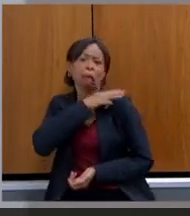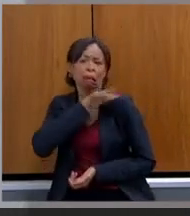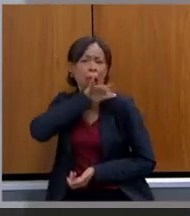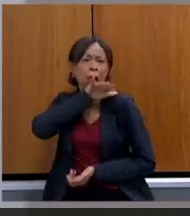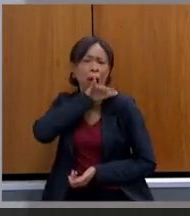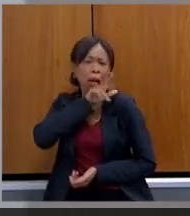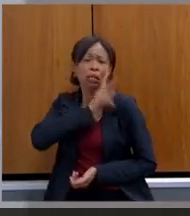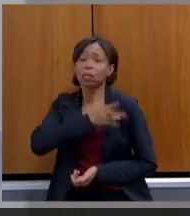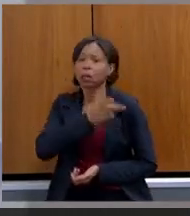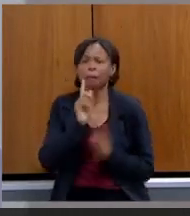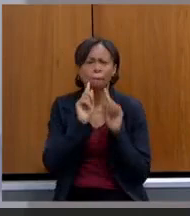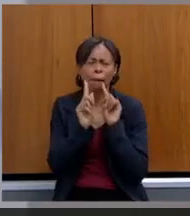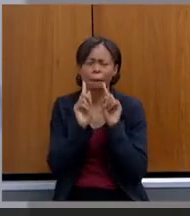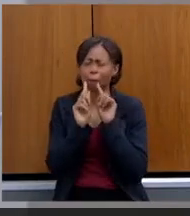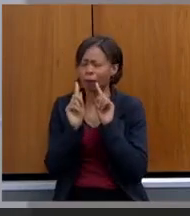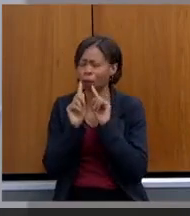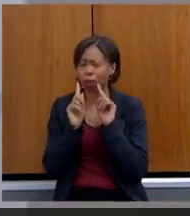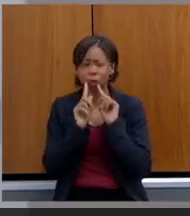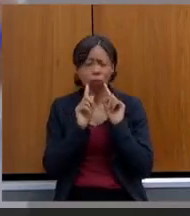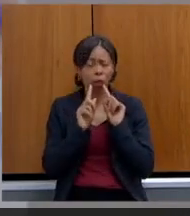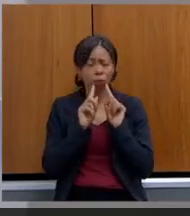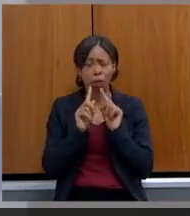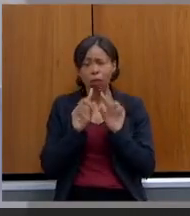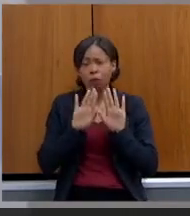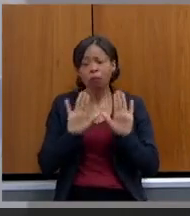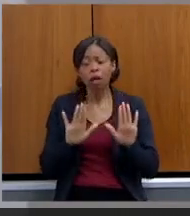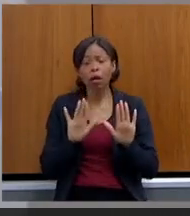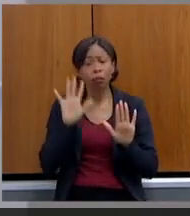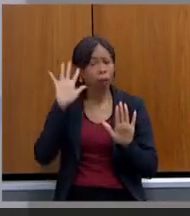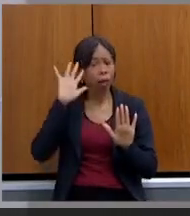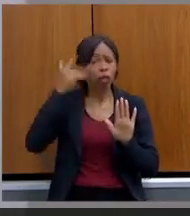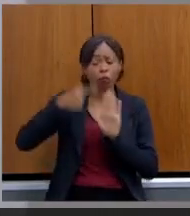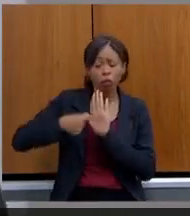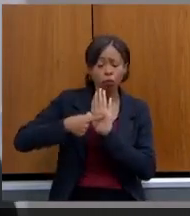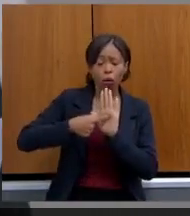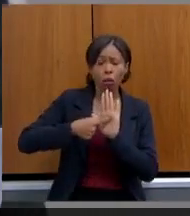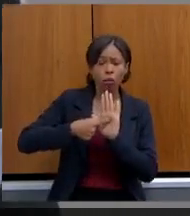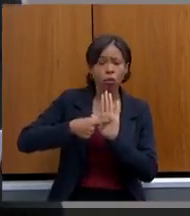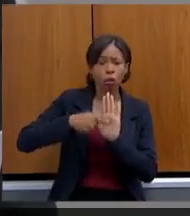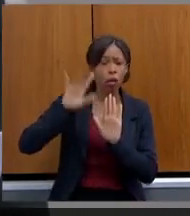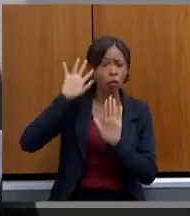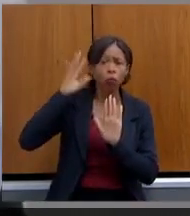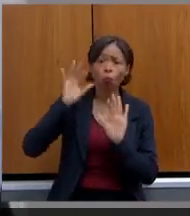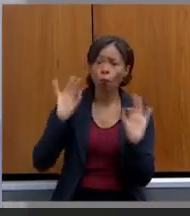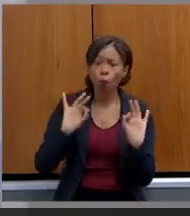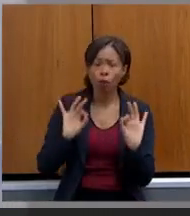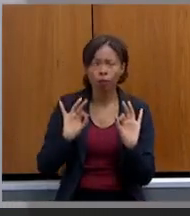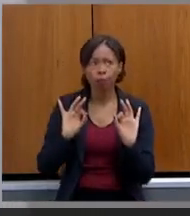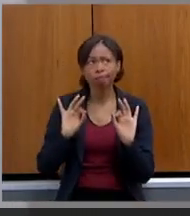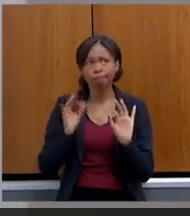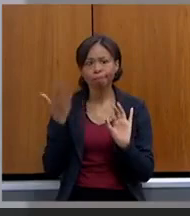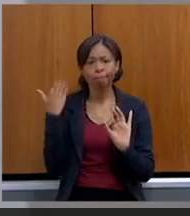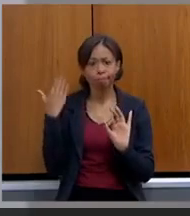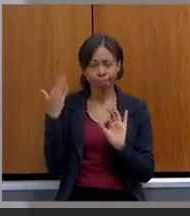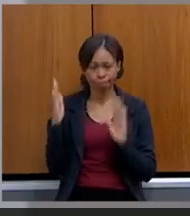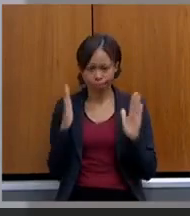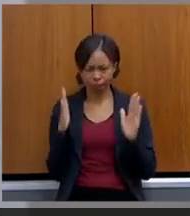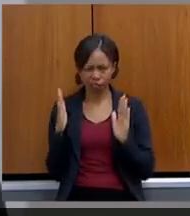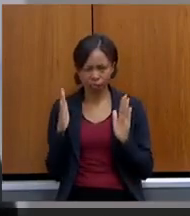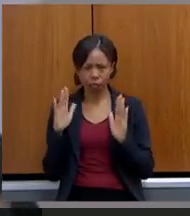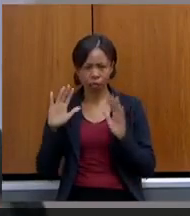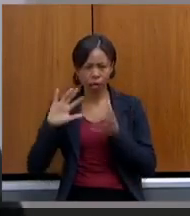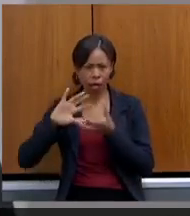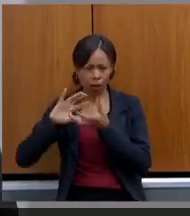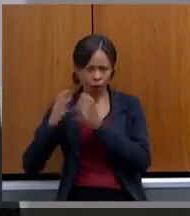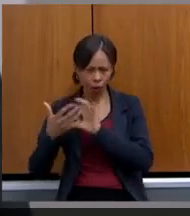né não pegou como precisava para resolver como a senhora fez e aí na época da reforma da Previdência